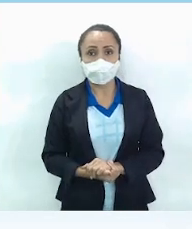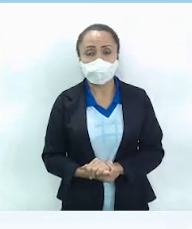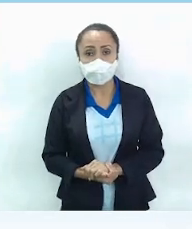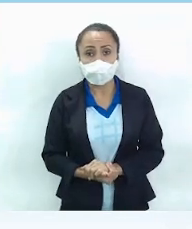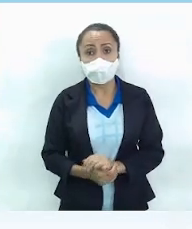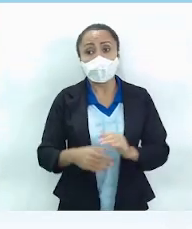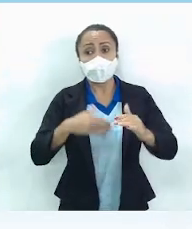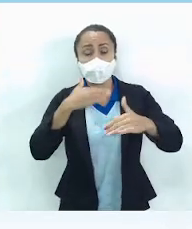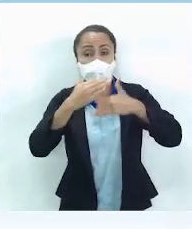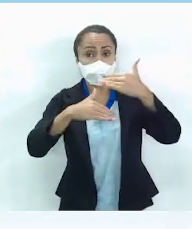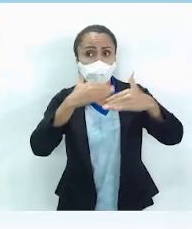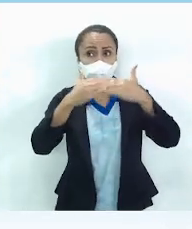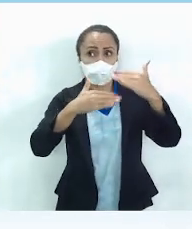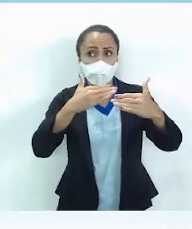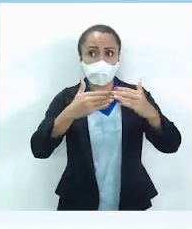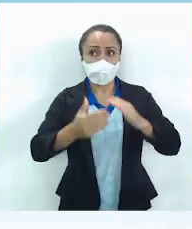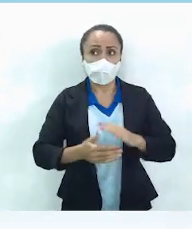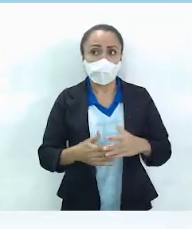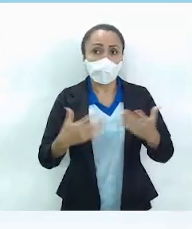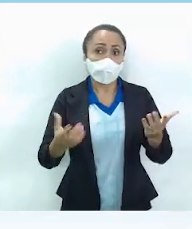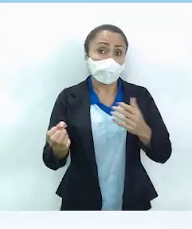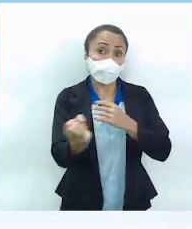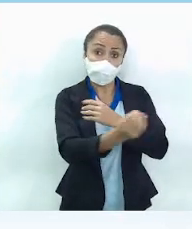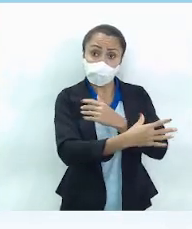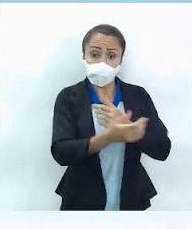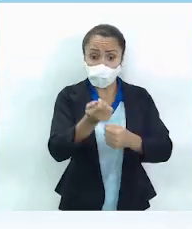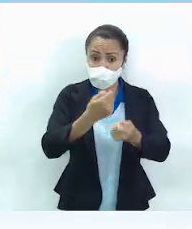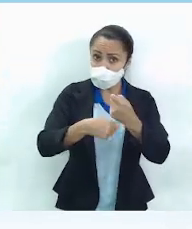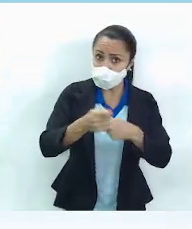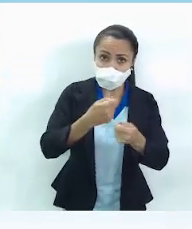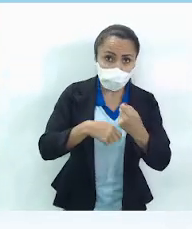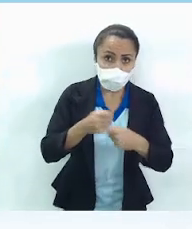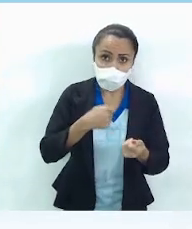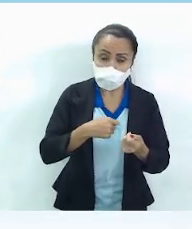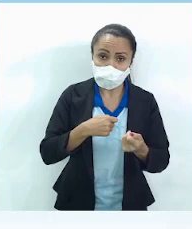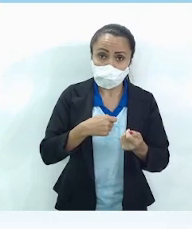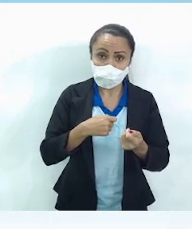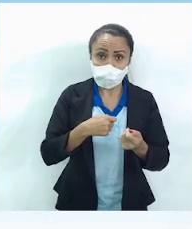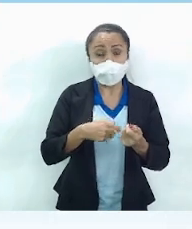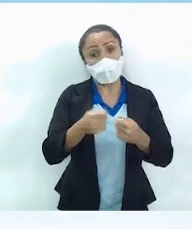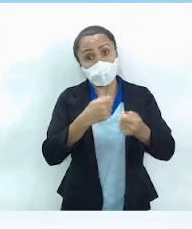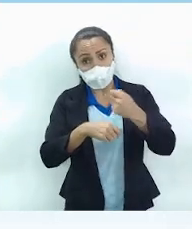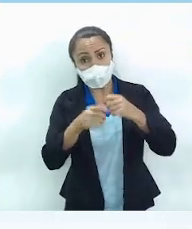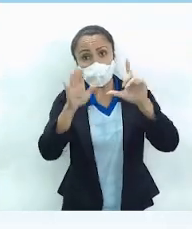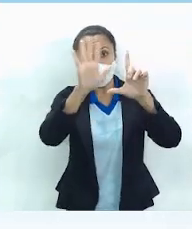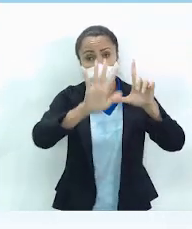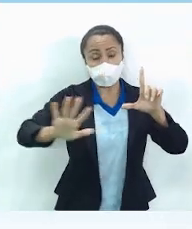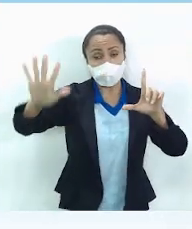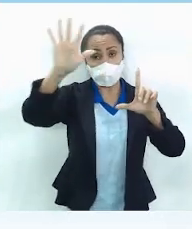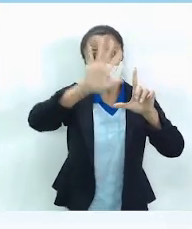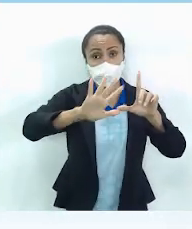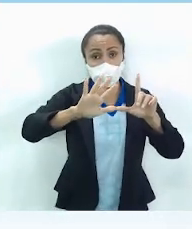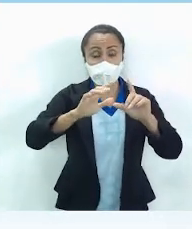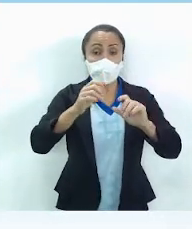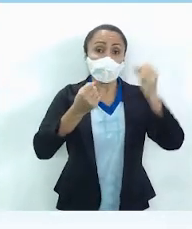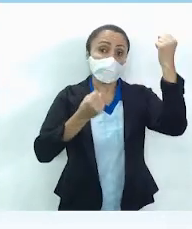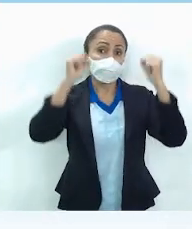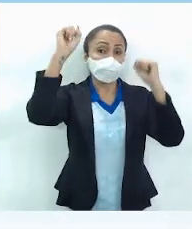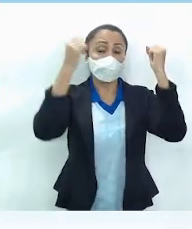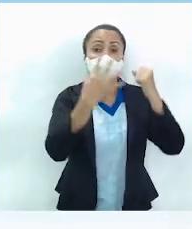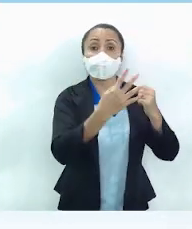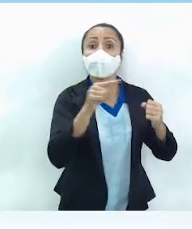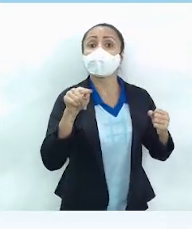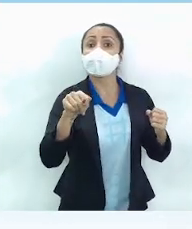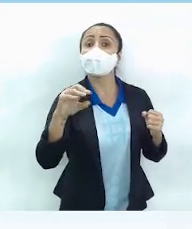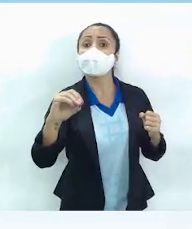itens desenvolvedores, gerando essa nova economia, a economia digital, que é a indústria 4.0.